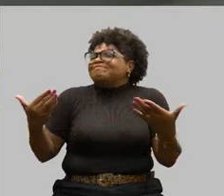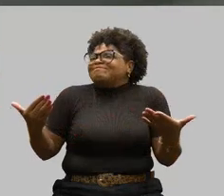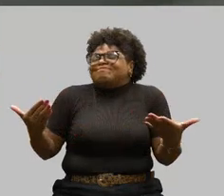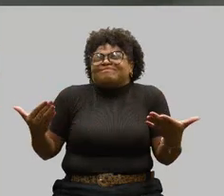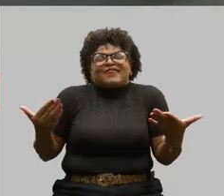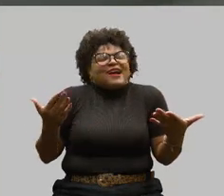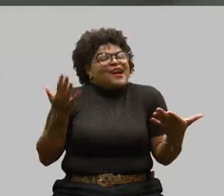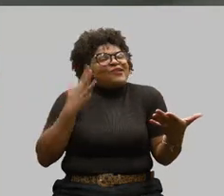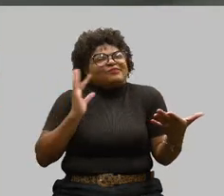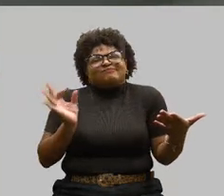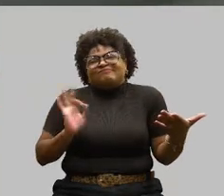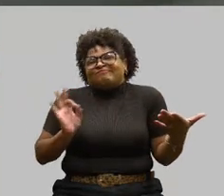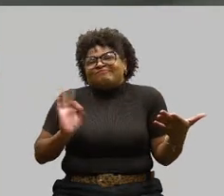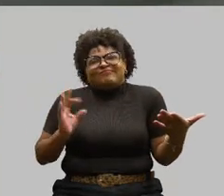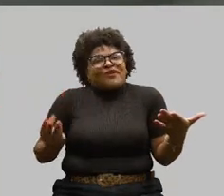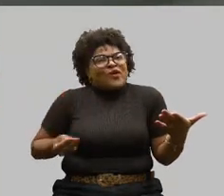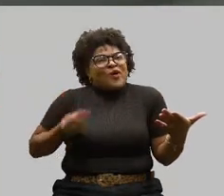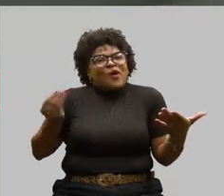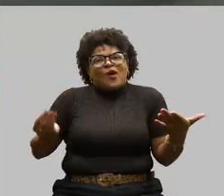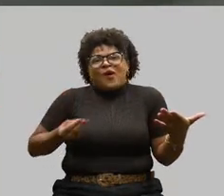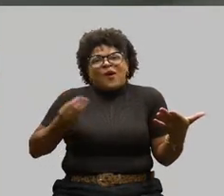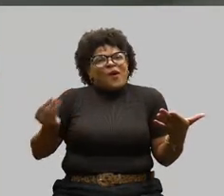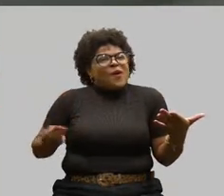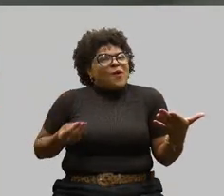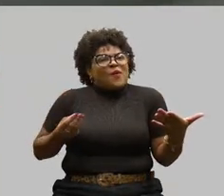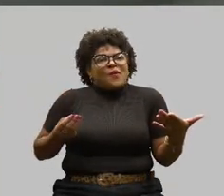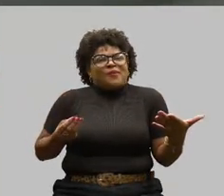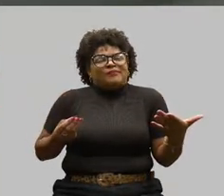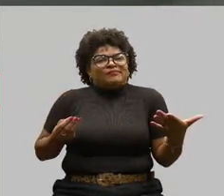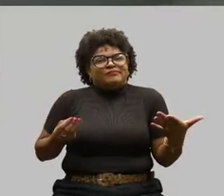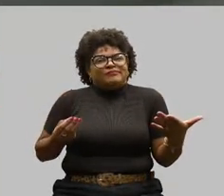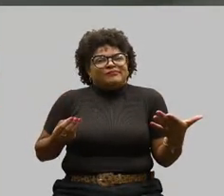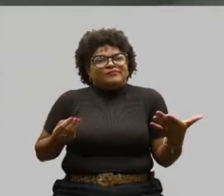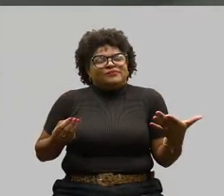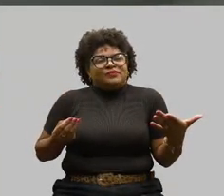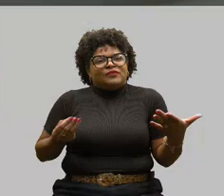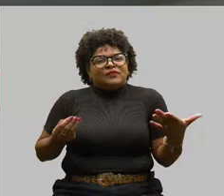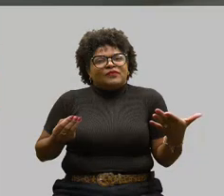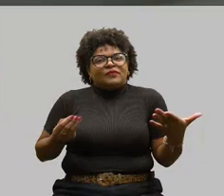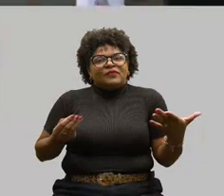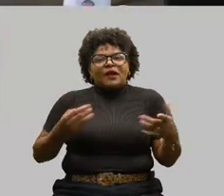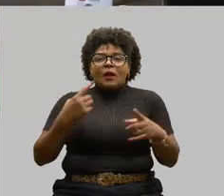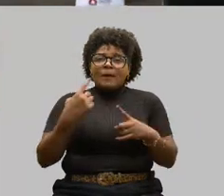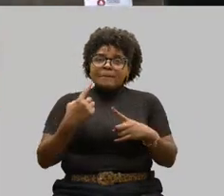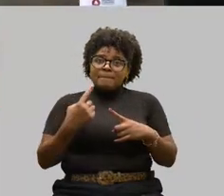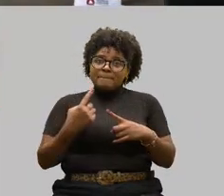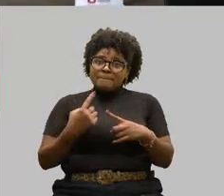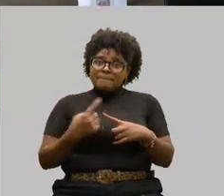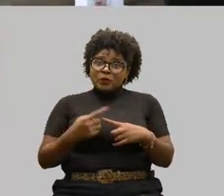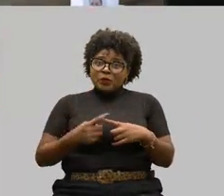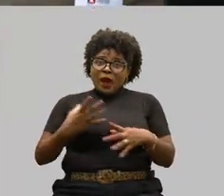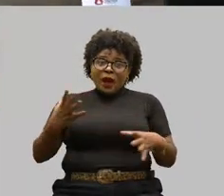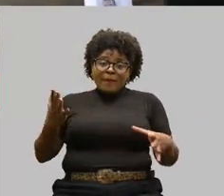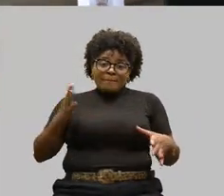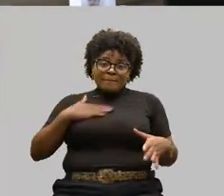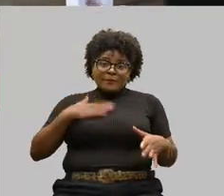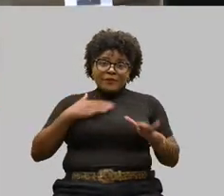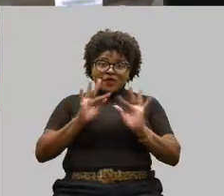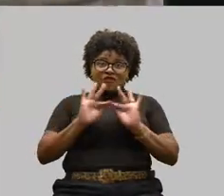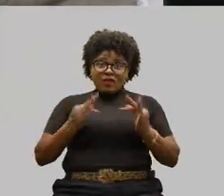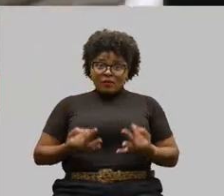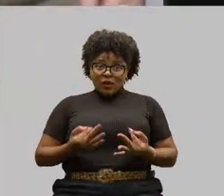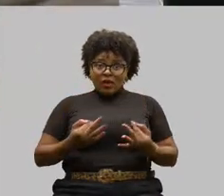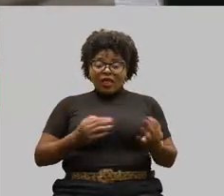eu tenho uma vivência dentro da minha família dentro do meu